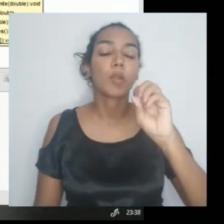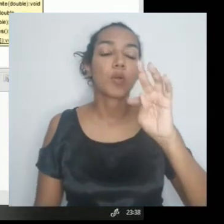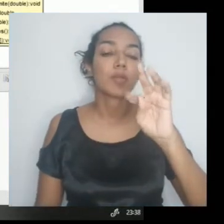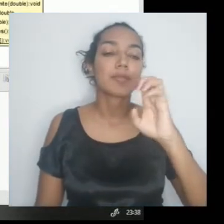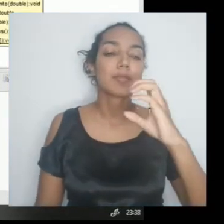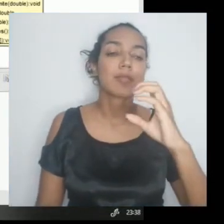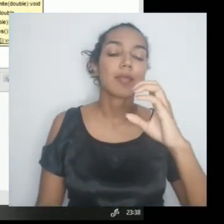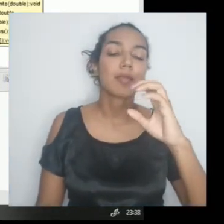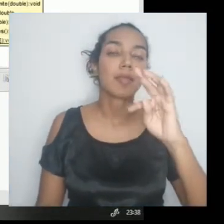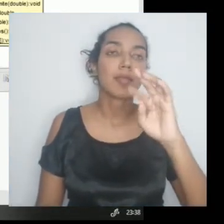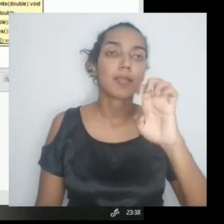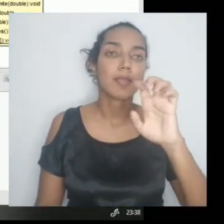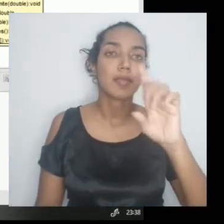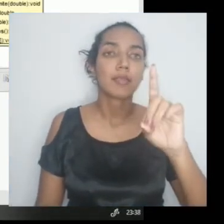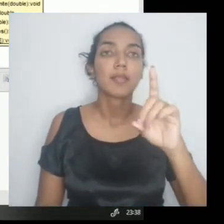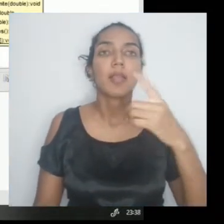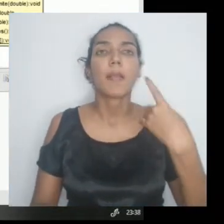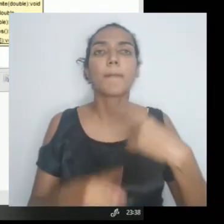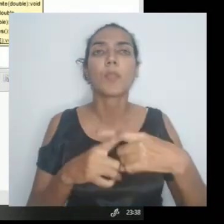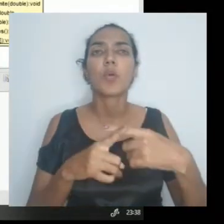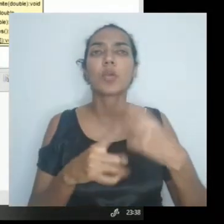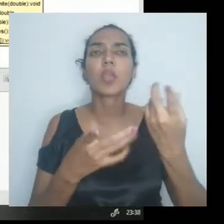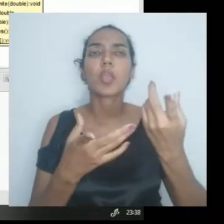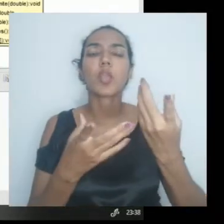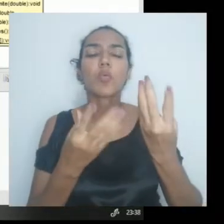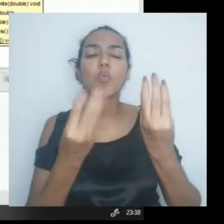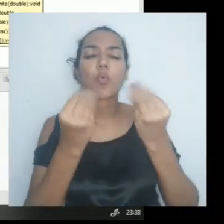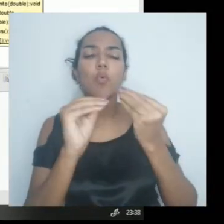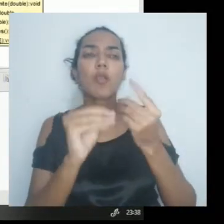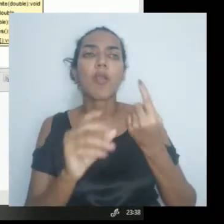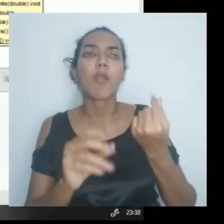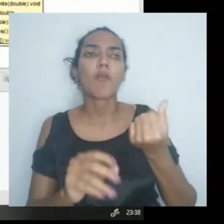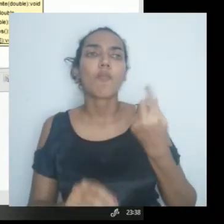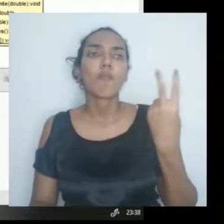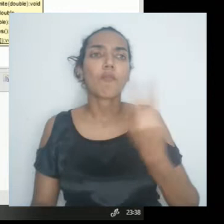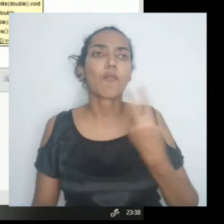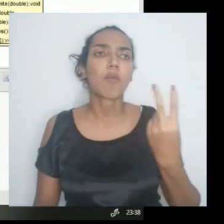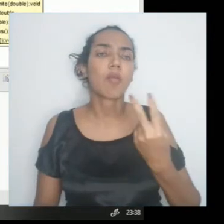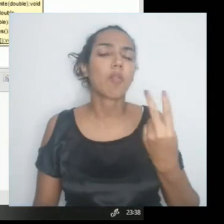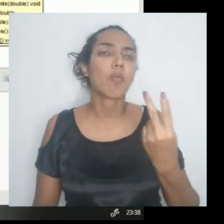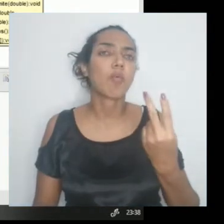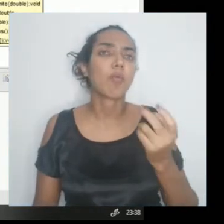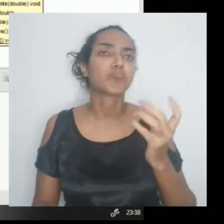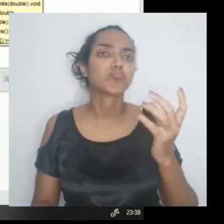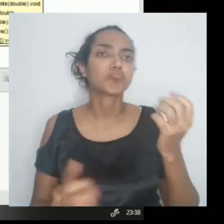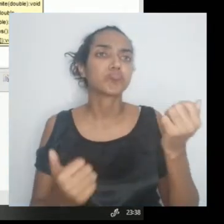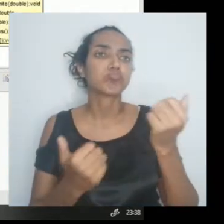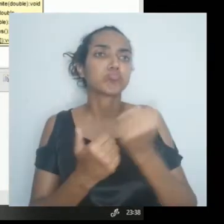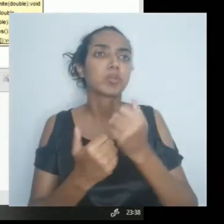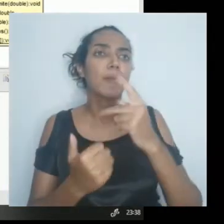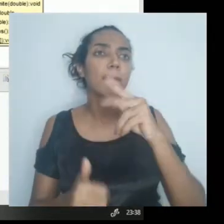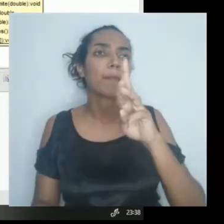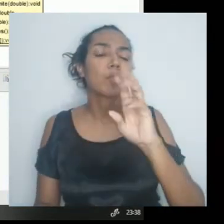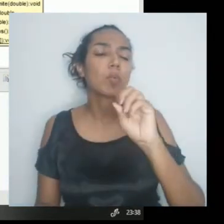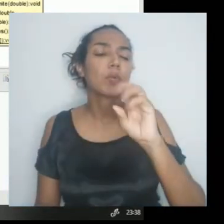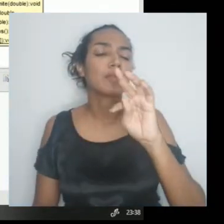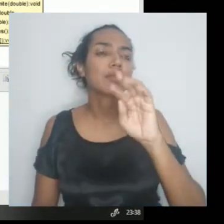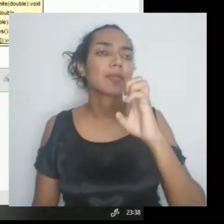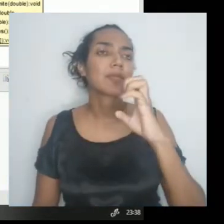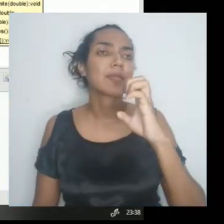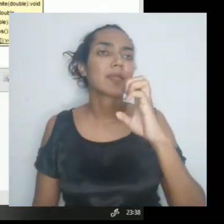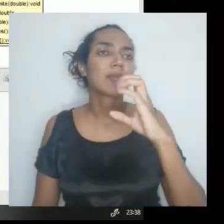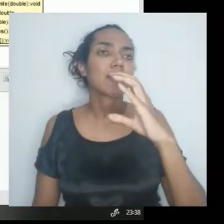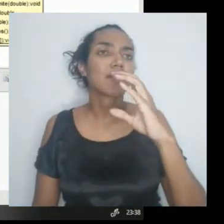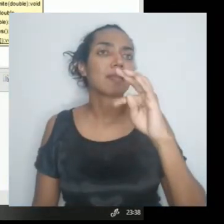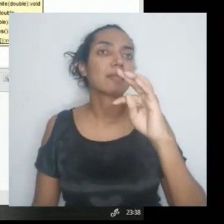defini saldo como protected? No momento que eu coloco esse cara como protected, significa que as classes filhas podem acessar